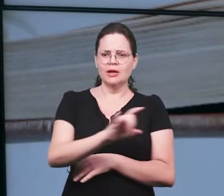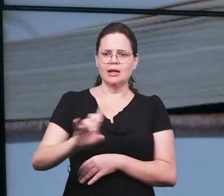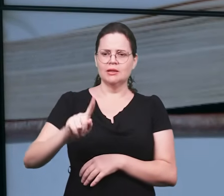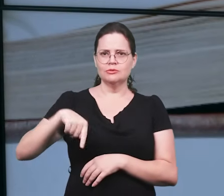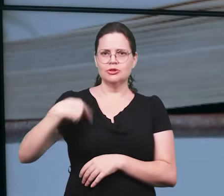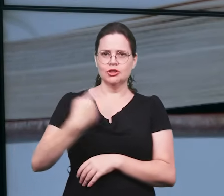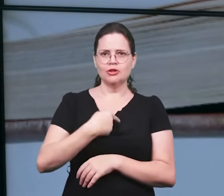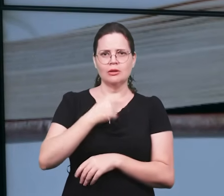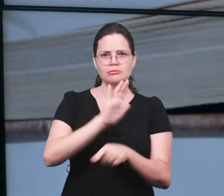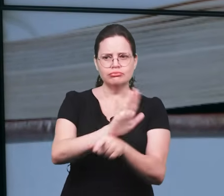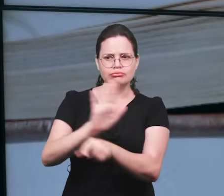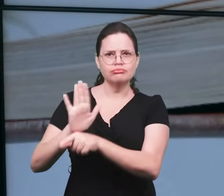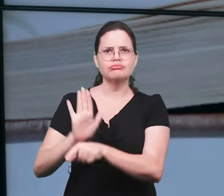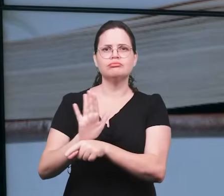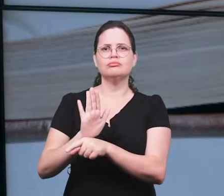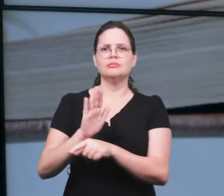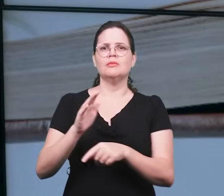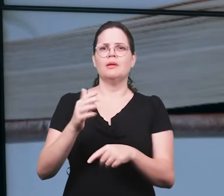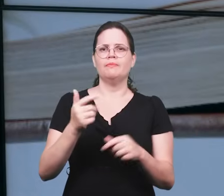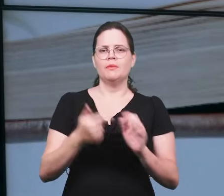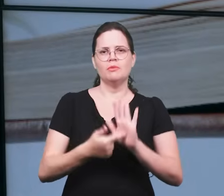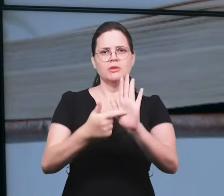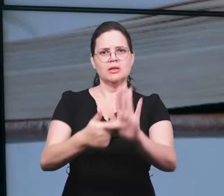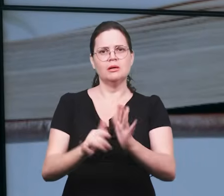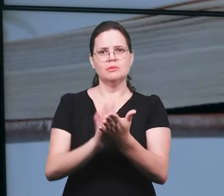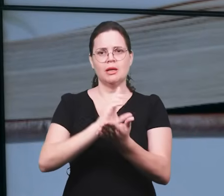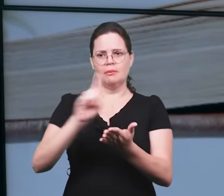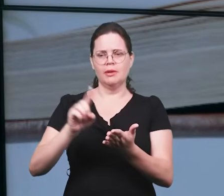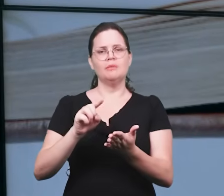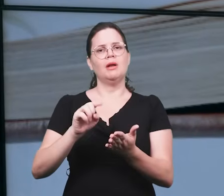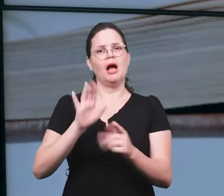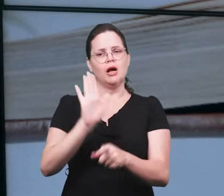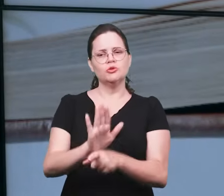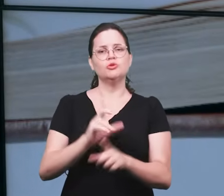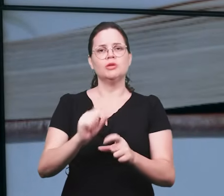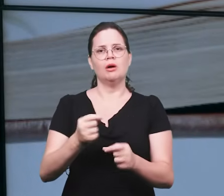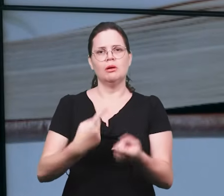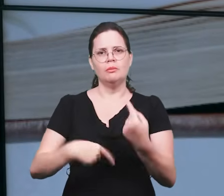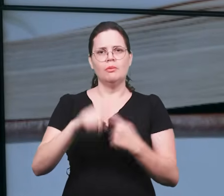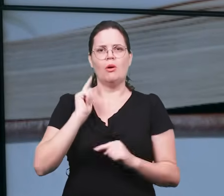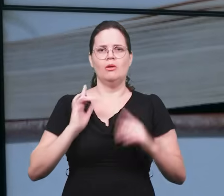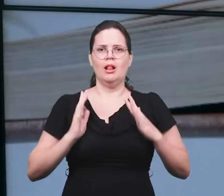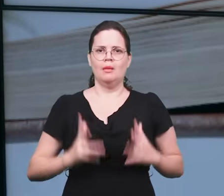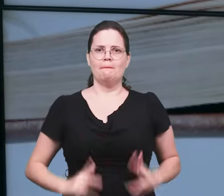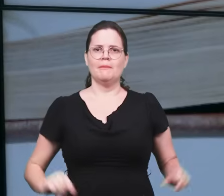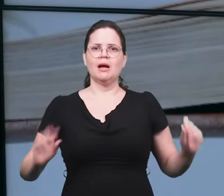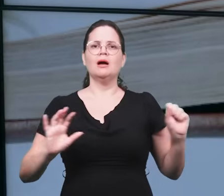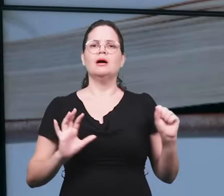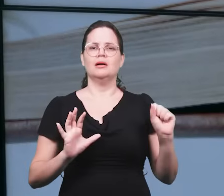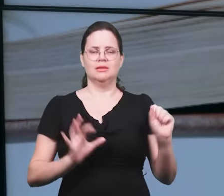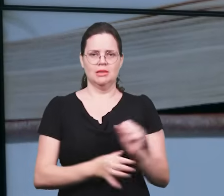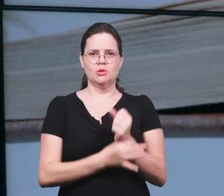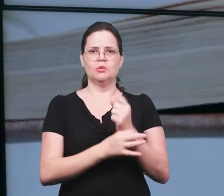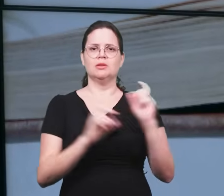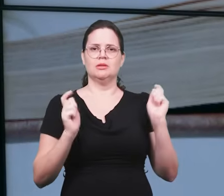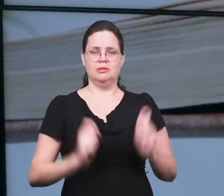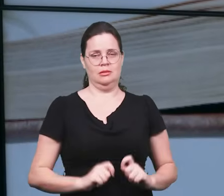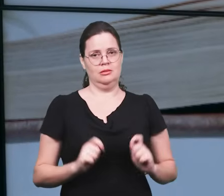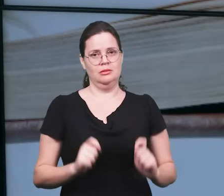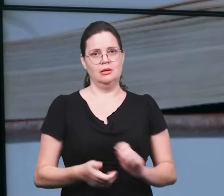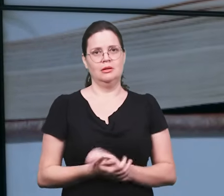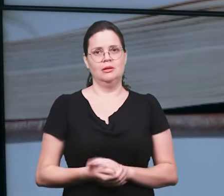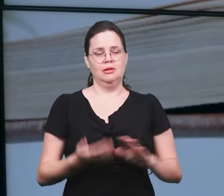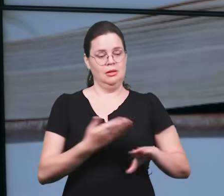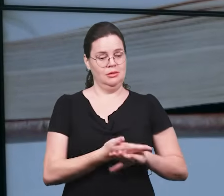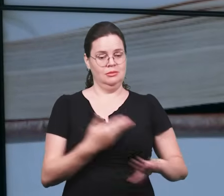do Senhor, essa transformação, né? Essa santidade que vem da parte de Deus. E não podemos